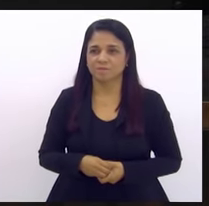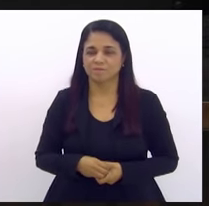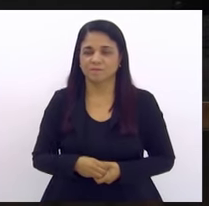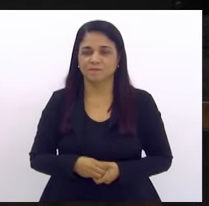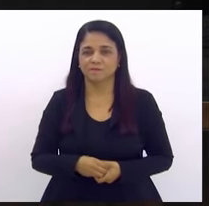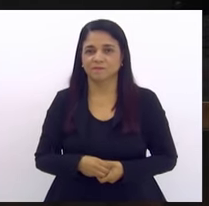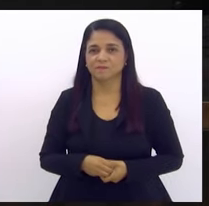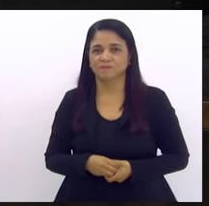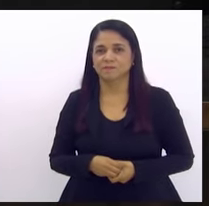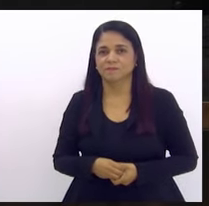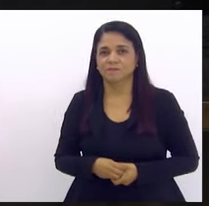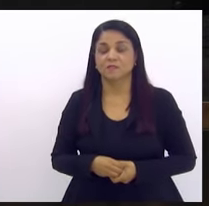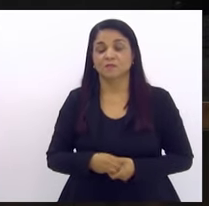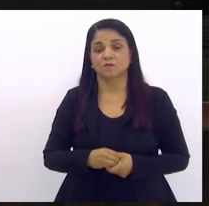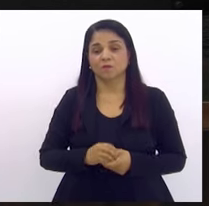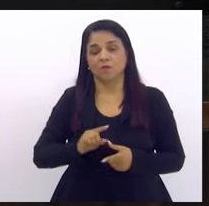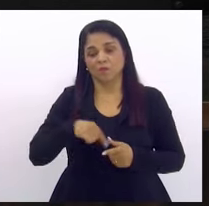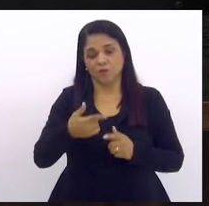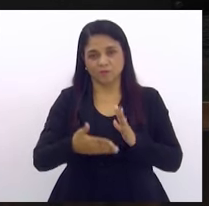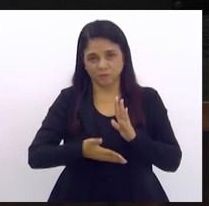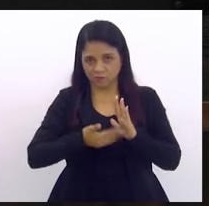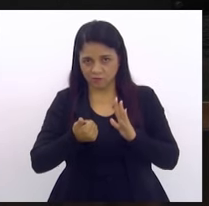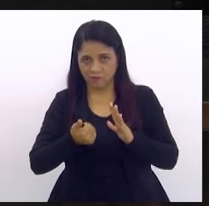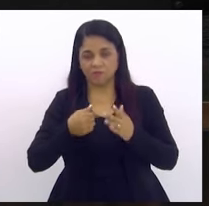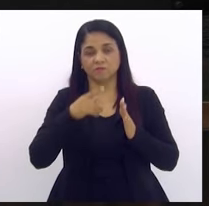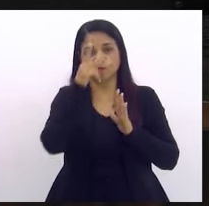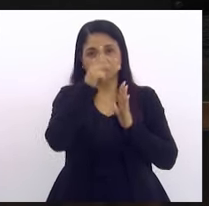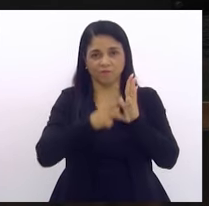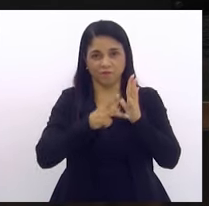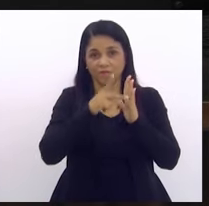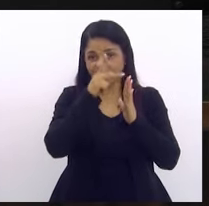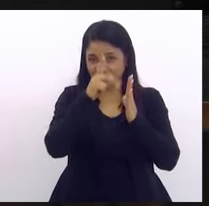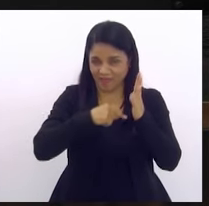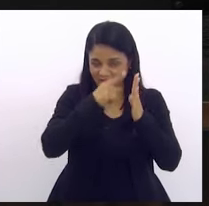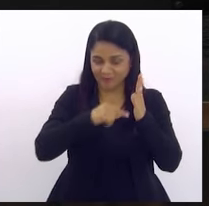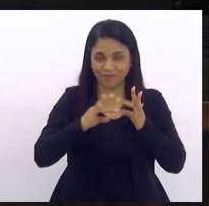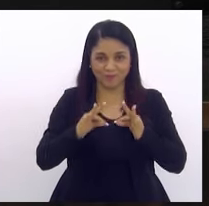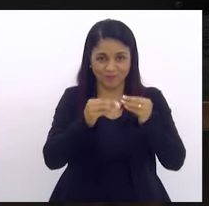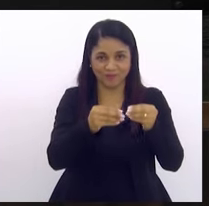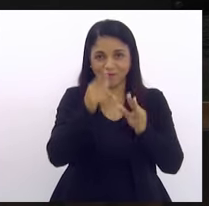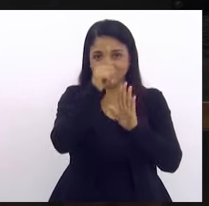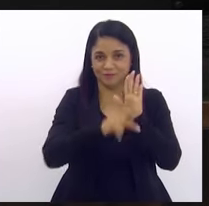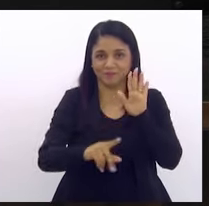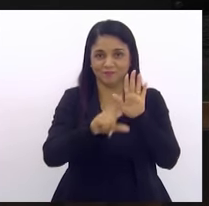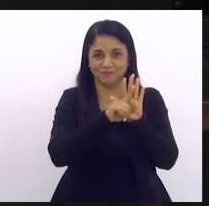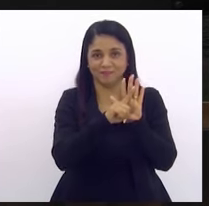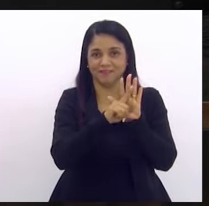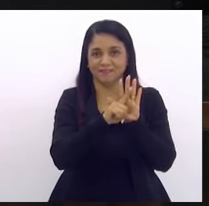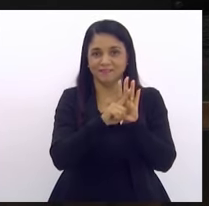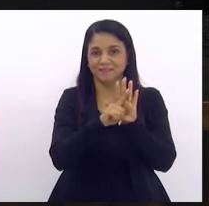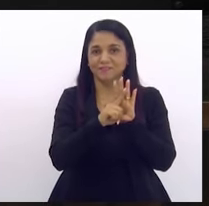Próximo está retirado. Veto total aposto ao projeto de lei